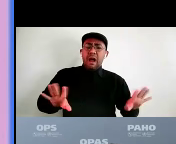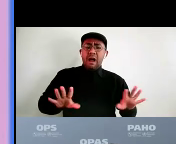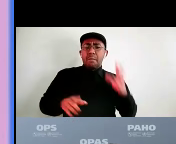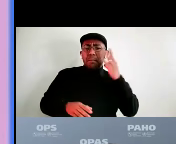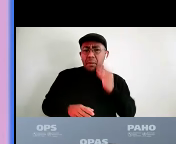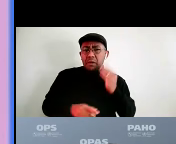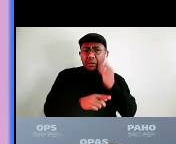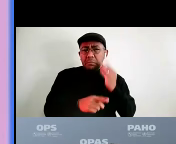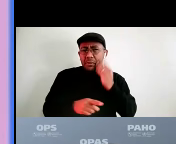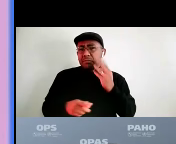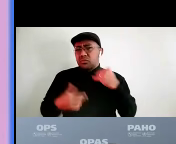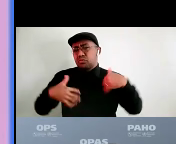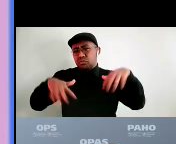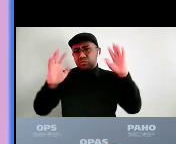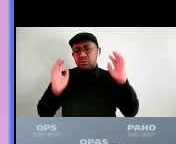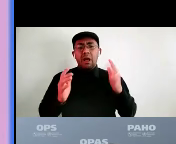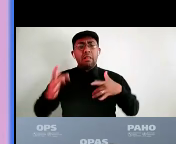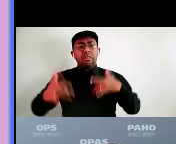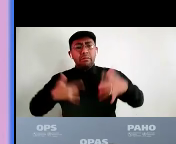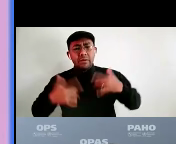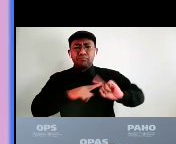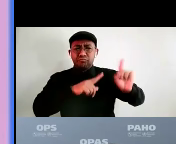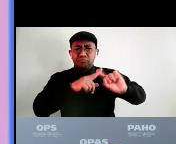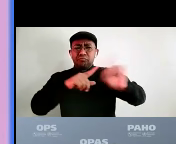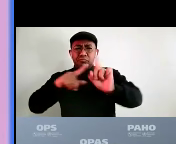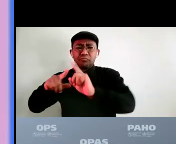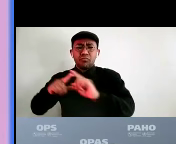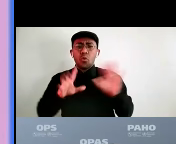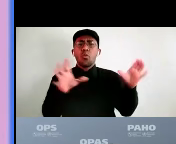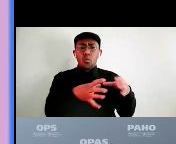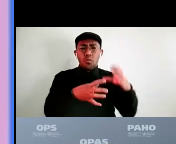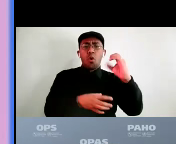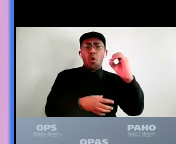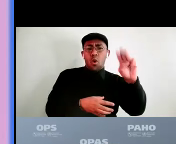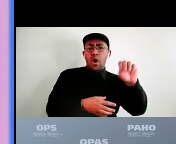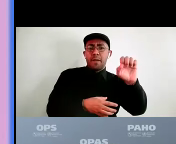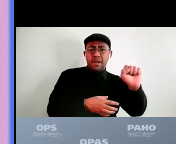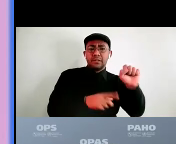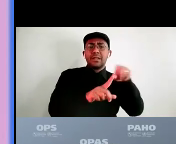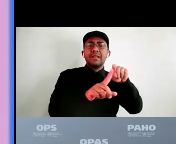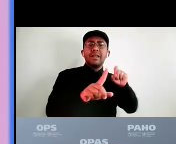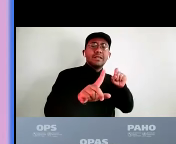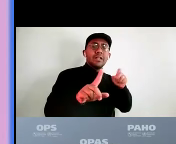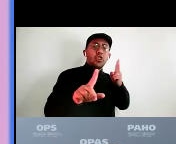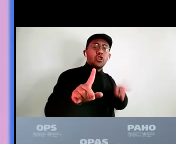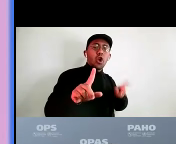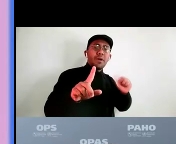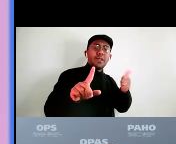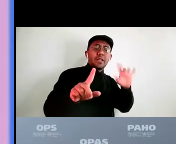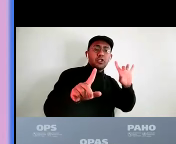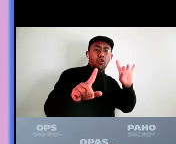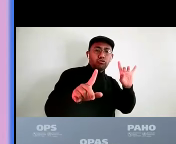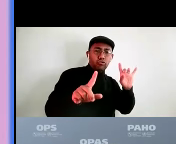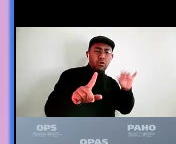Atualmente, ela é oficial técnica de eventos massivos do Programa Mundial de Emergência de Saúde da OMS desde